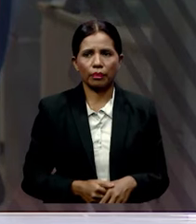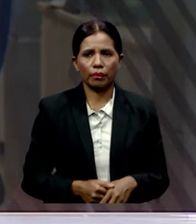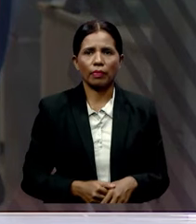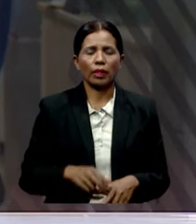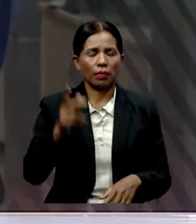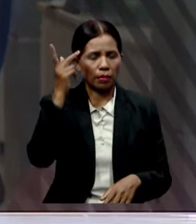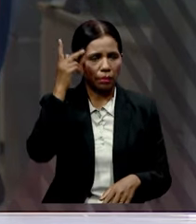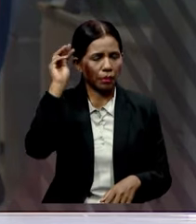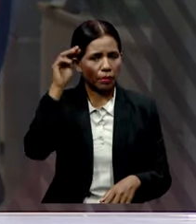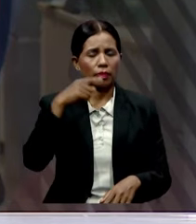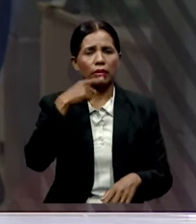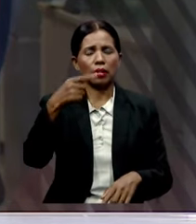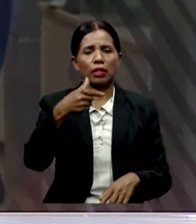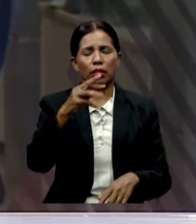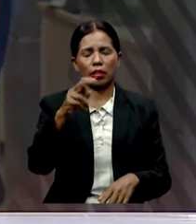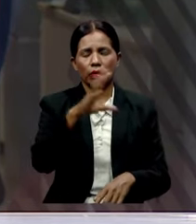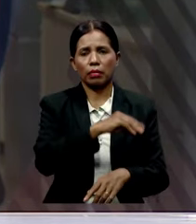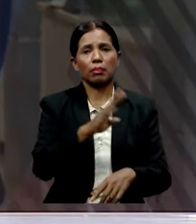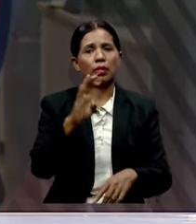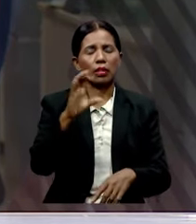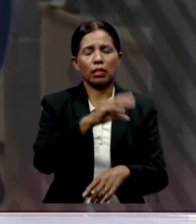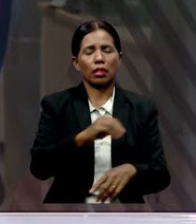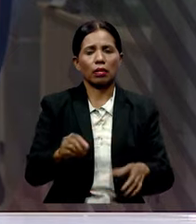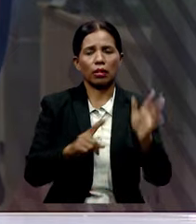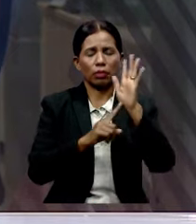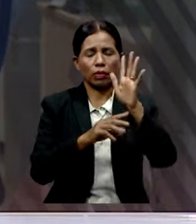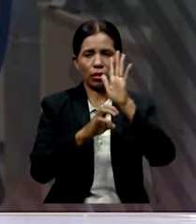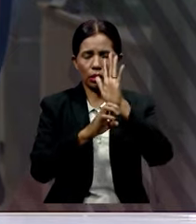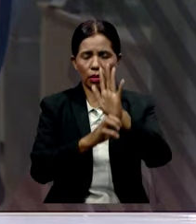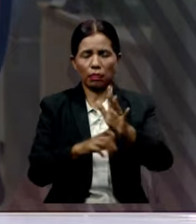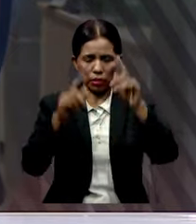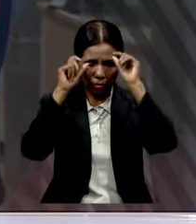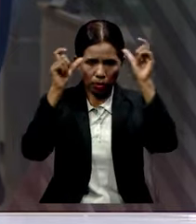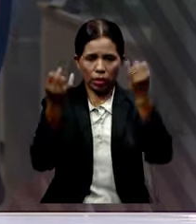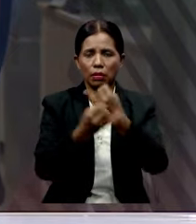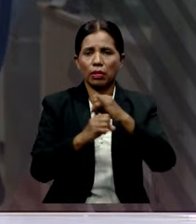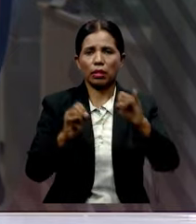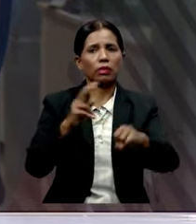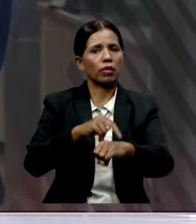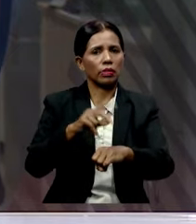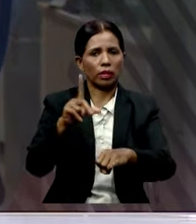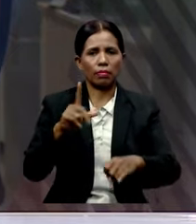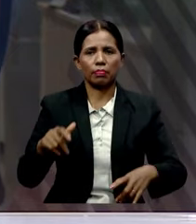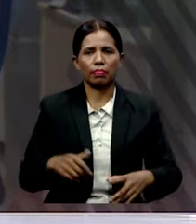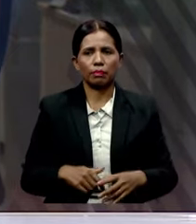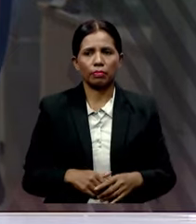O primeiro-ministro até tem Guiné-Bissau sem inspiração, Timor-Leste e a luta à libertação nacional.